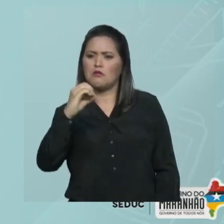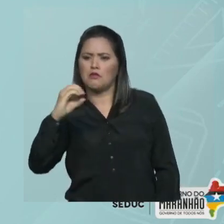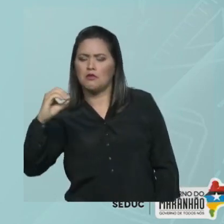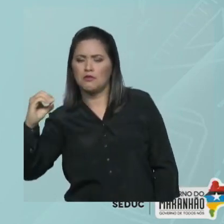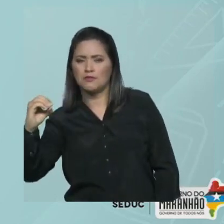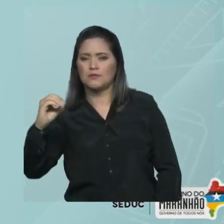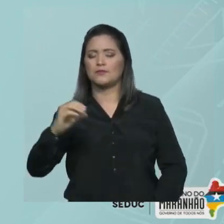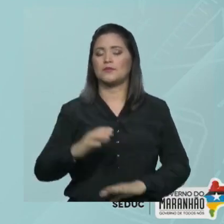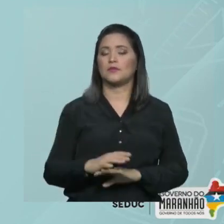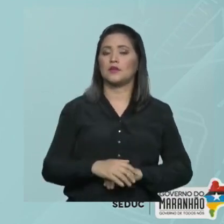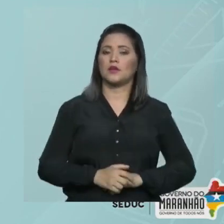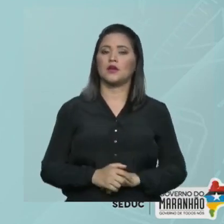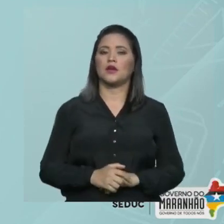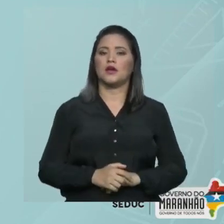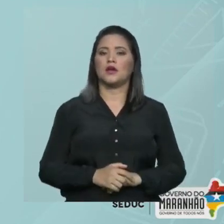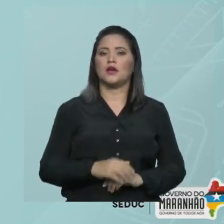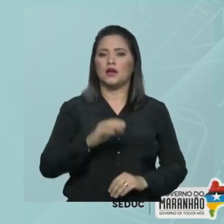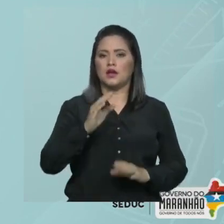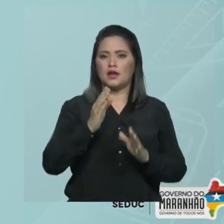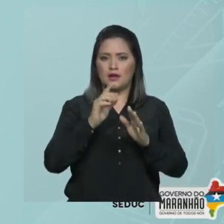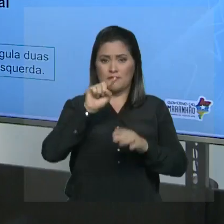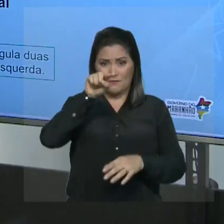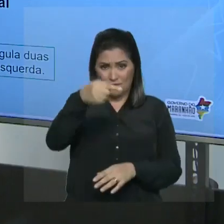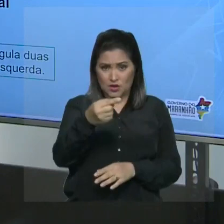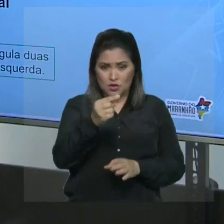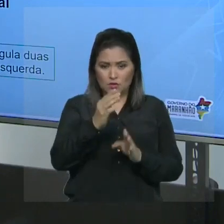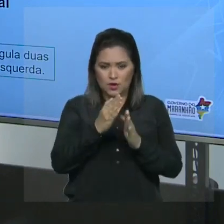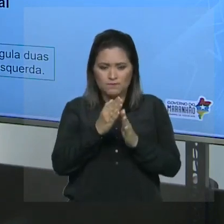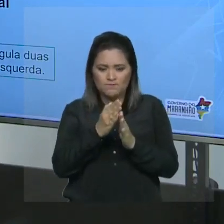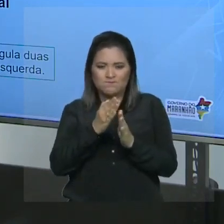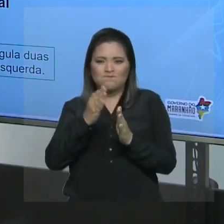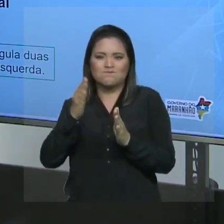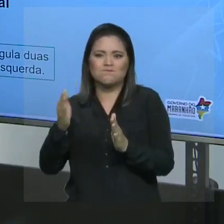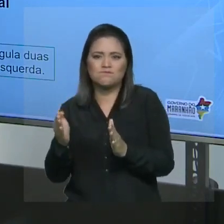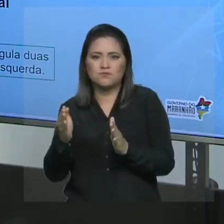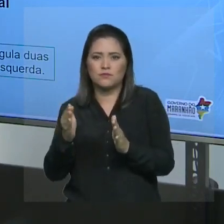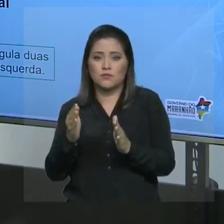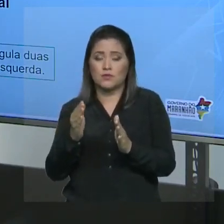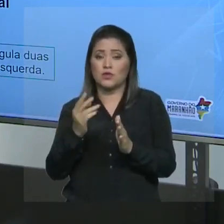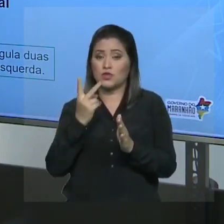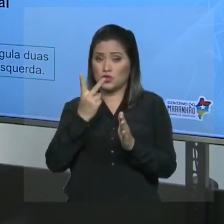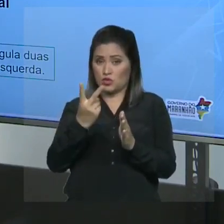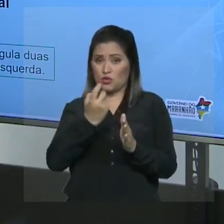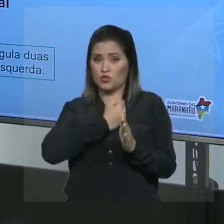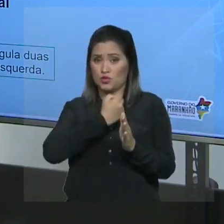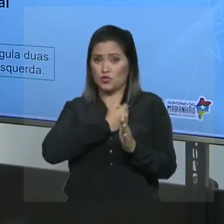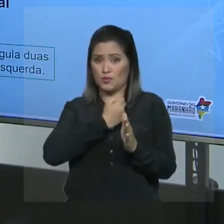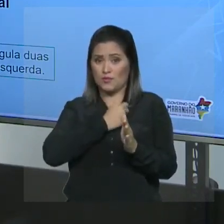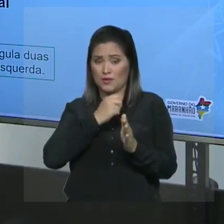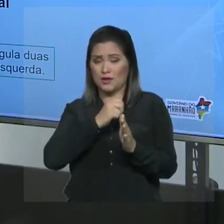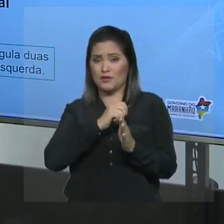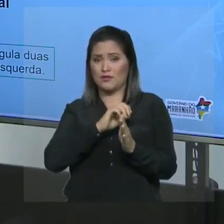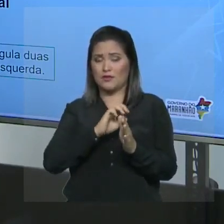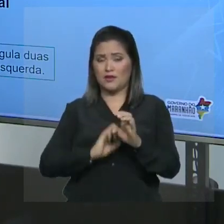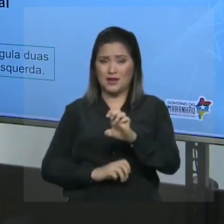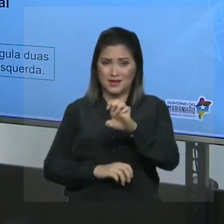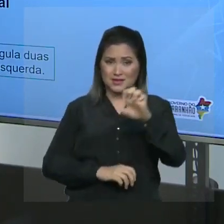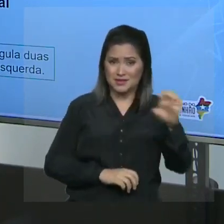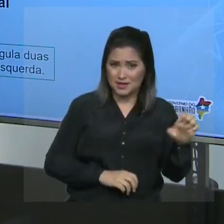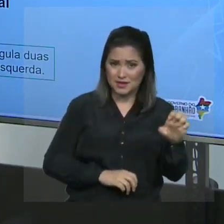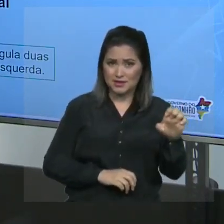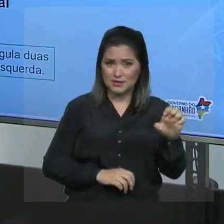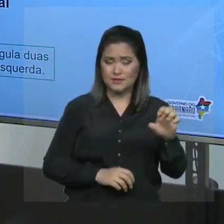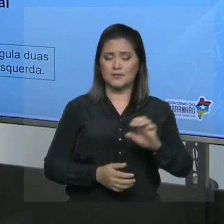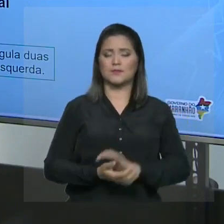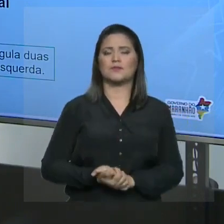para a esquerda. Por quê? Sempre que eu divido um número por 100, eu pego a minha vírgula e desloco duas casas para a esquerda. Tiago,